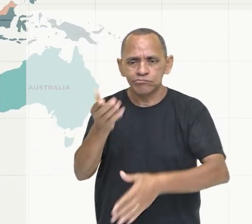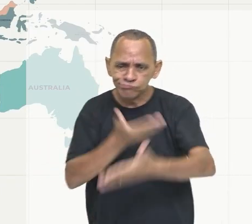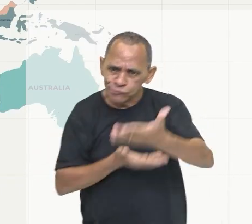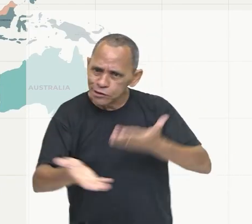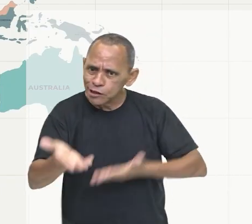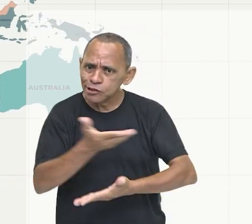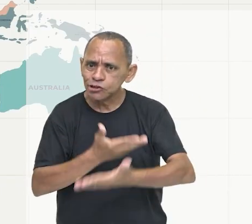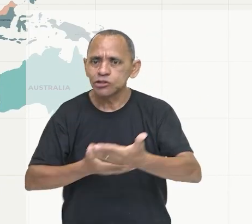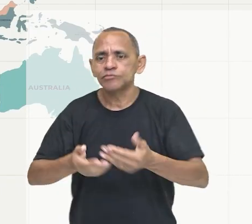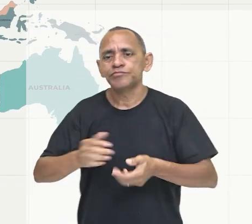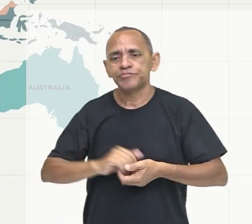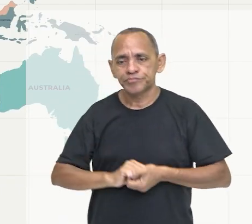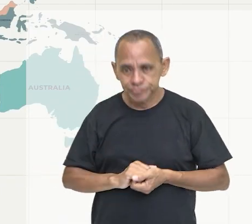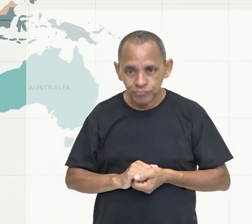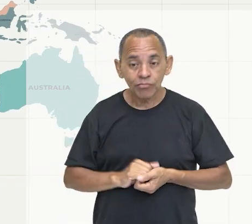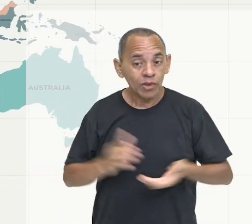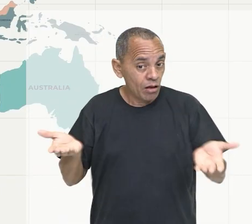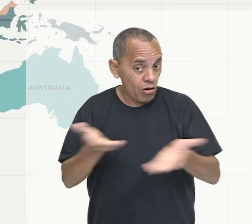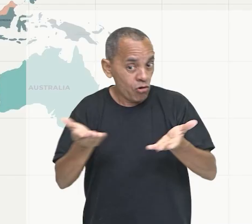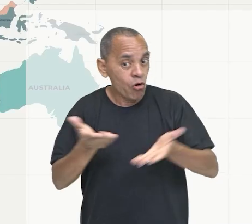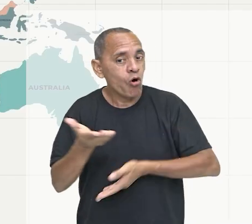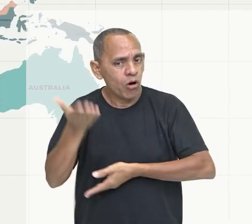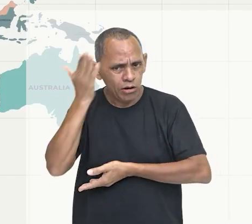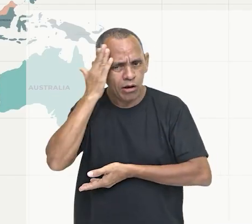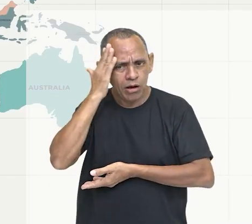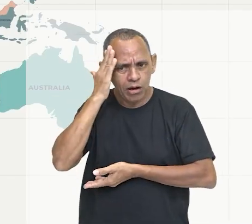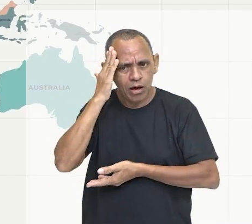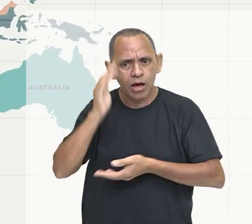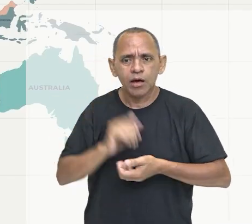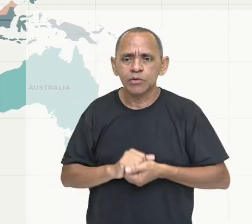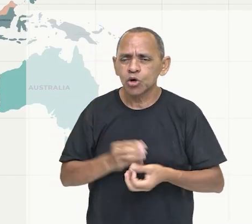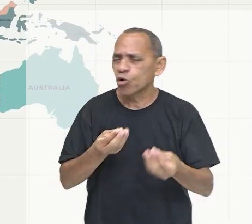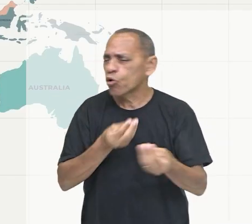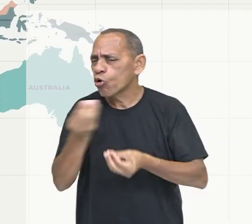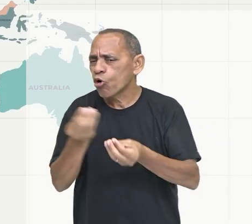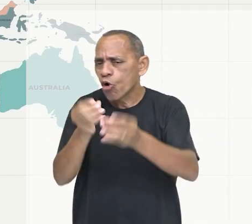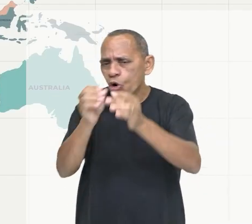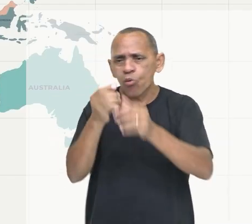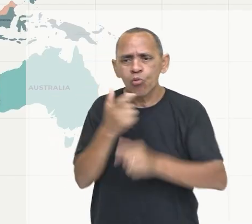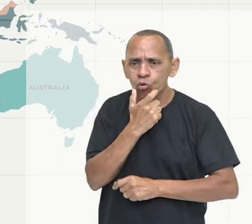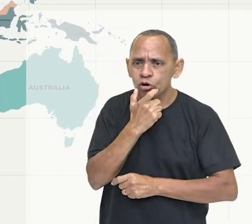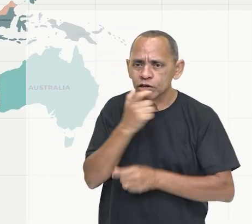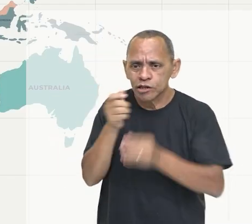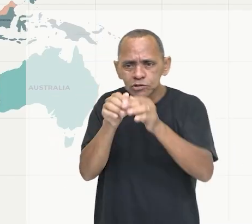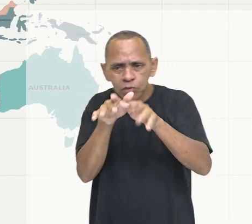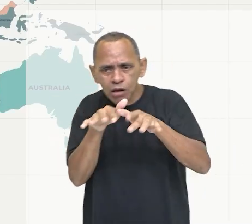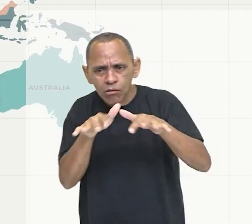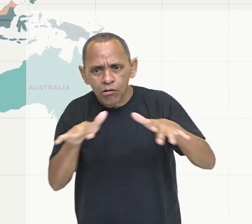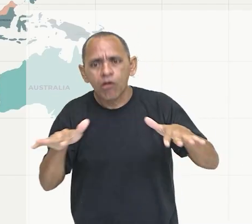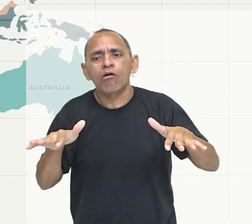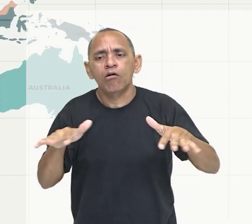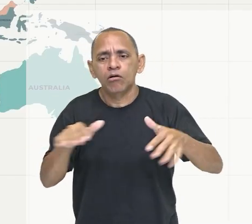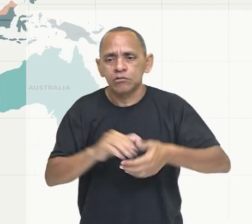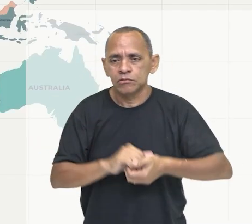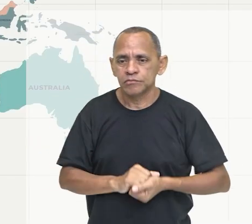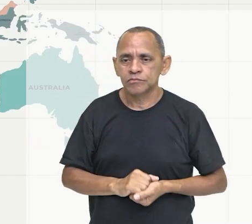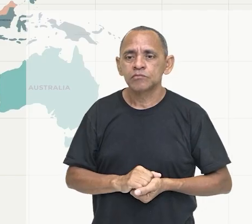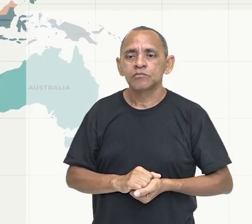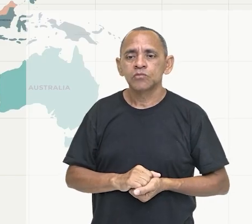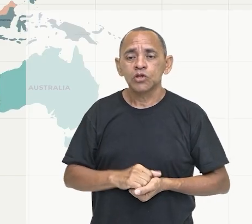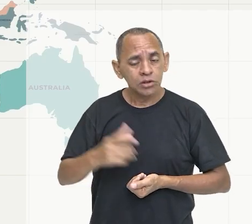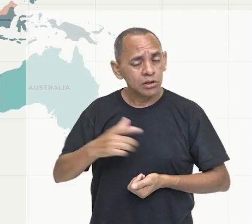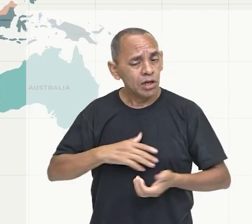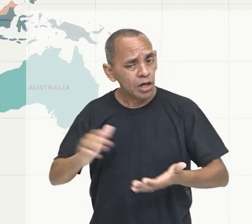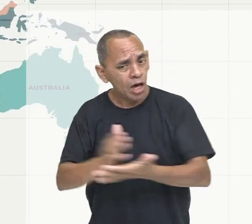agora que você já sabe um pouquinho dessa história, como que ela foi se espalhando devagarinho, nós vamos ver pequenos textos